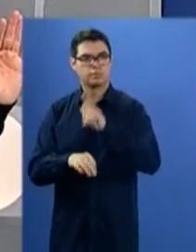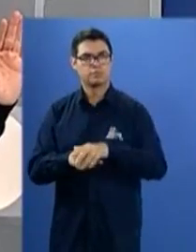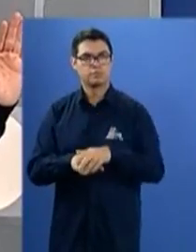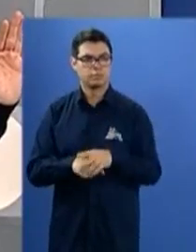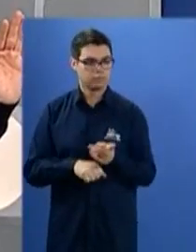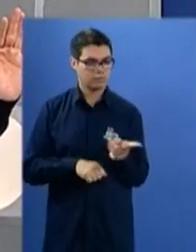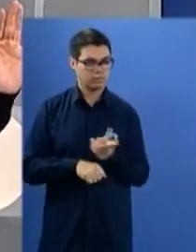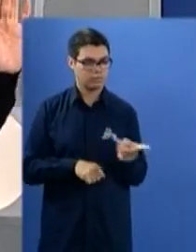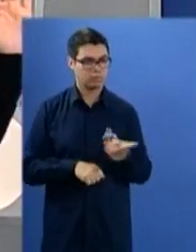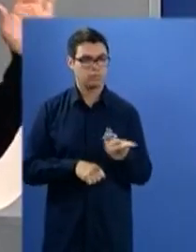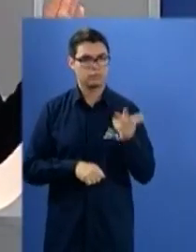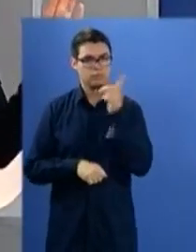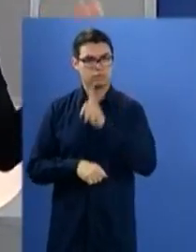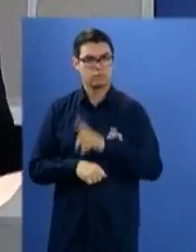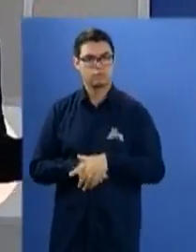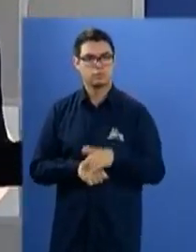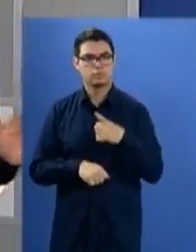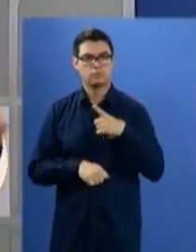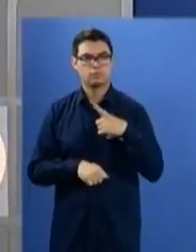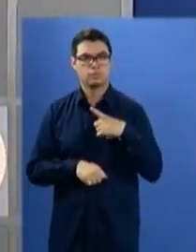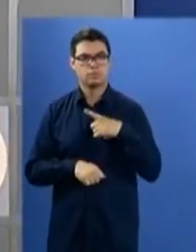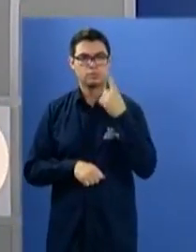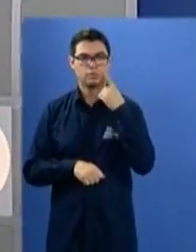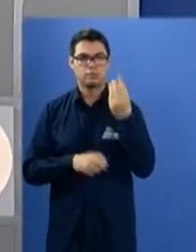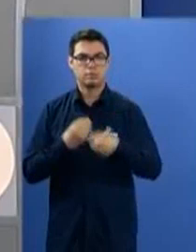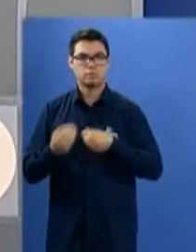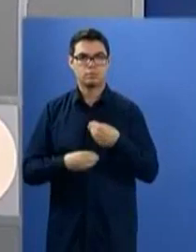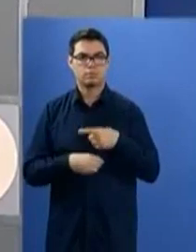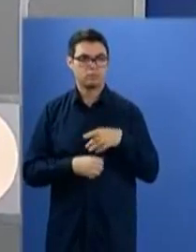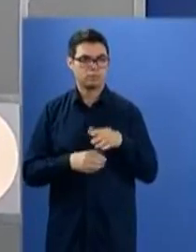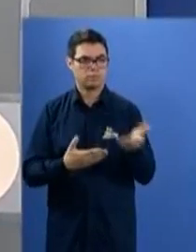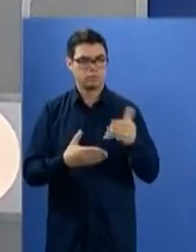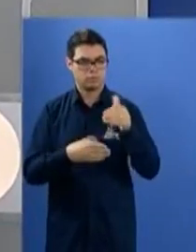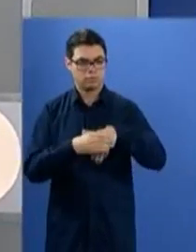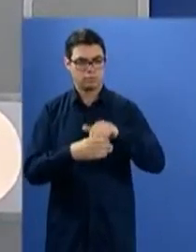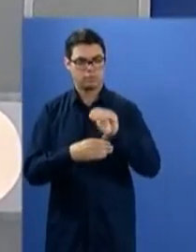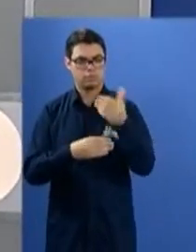dois, né? Temos o setup interno e o setup externo.